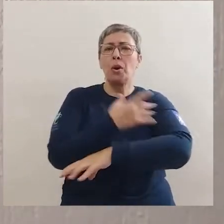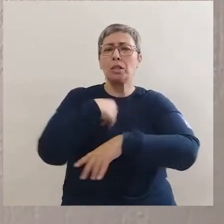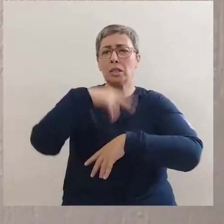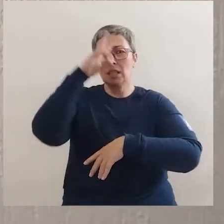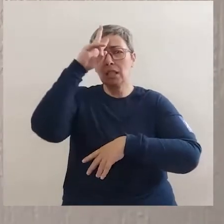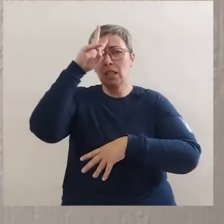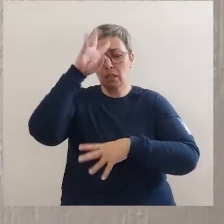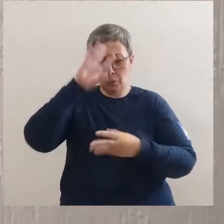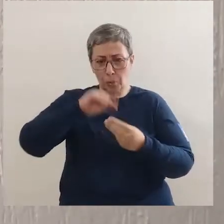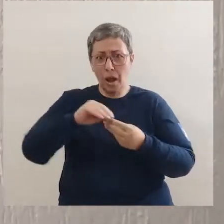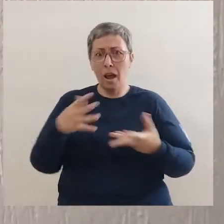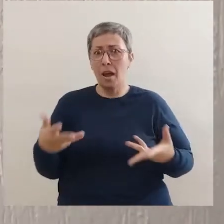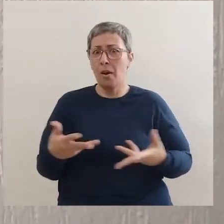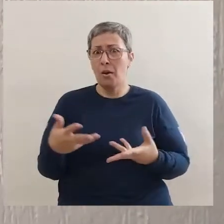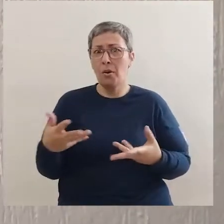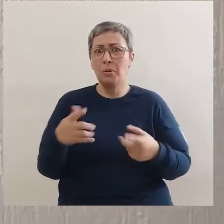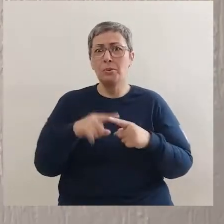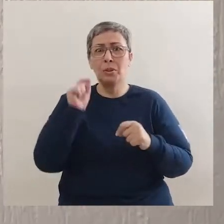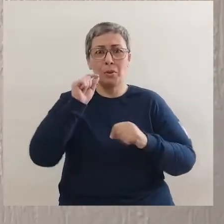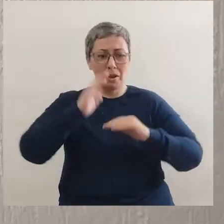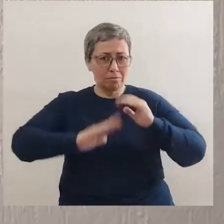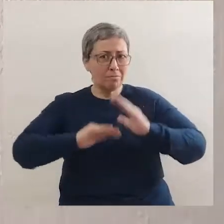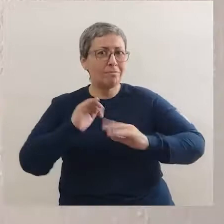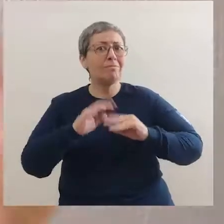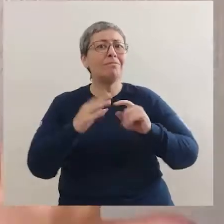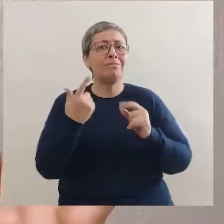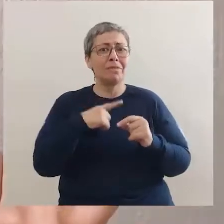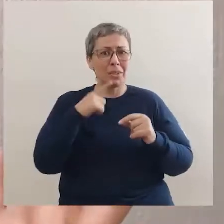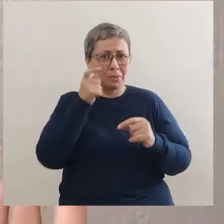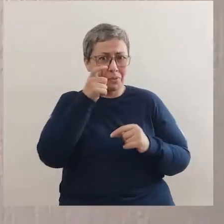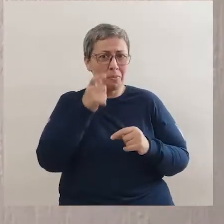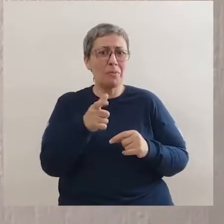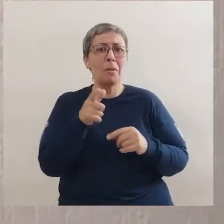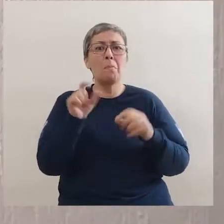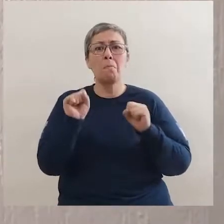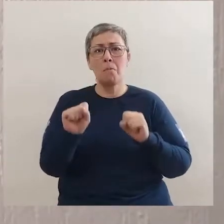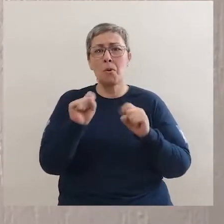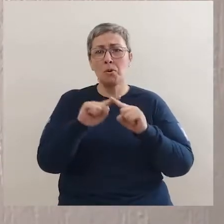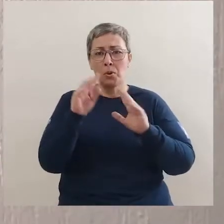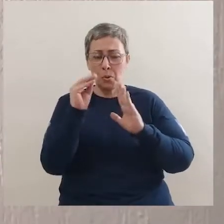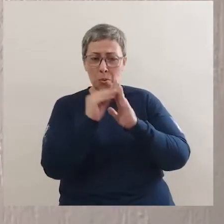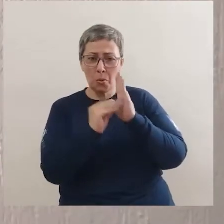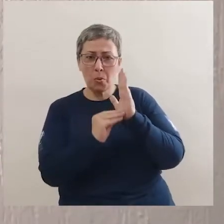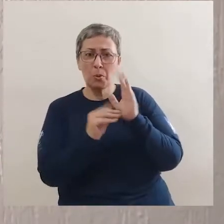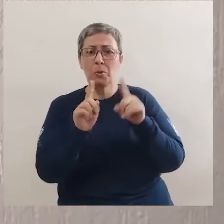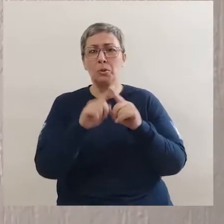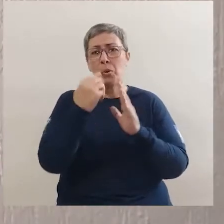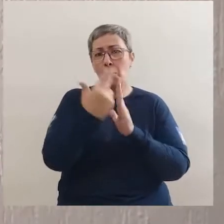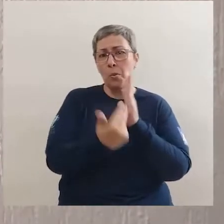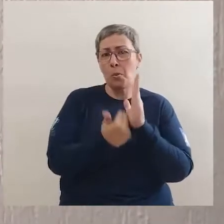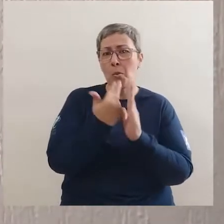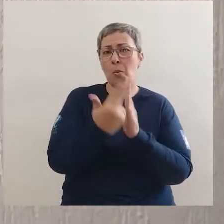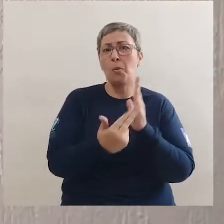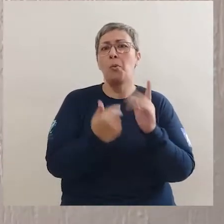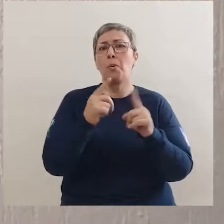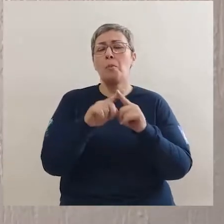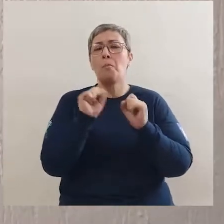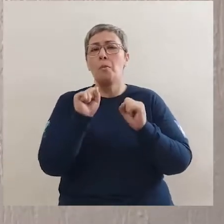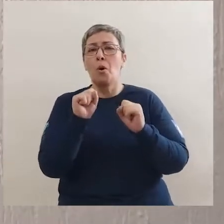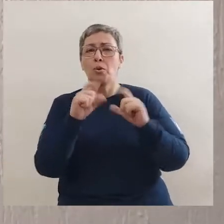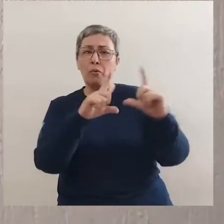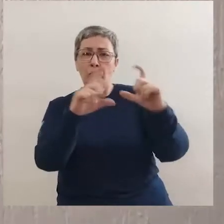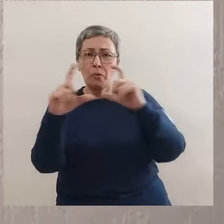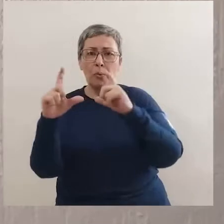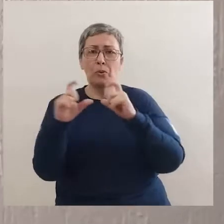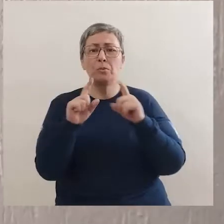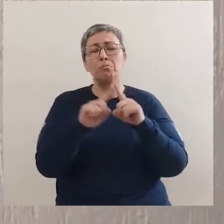para vocês. Isso é um exercício bem interessante e ele pode ser registrado aí por meio de desenhos, pode ser registrado por fotos, vocês